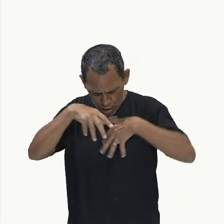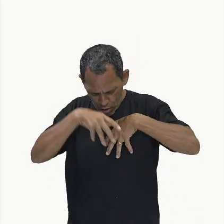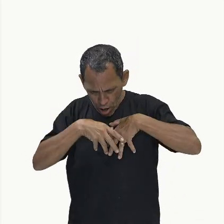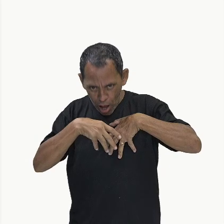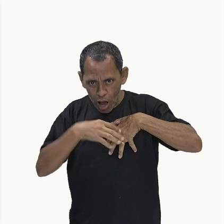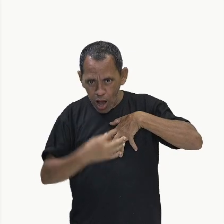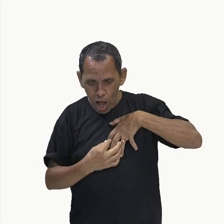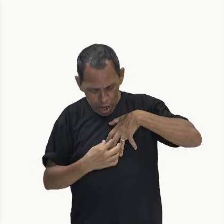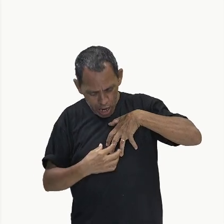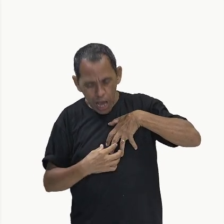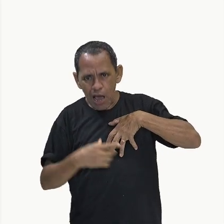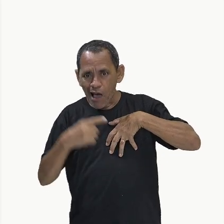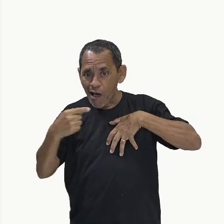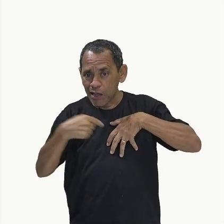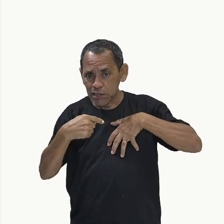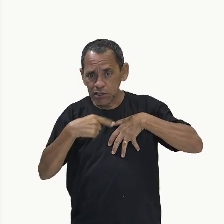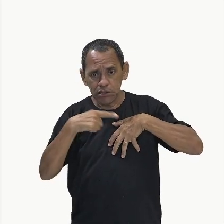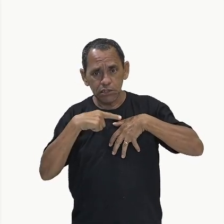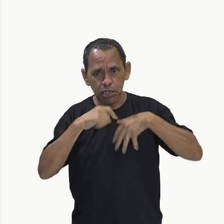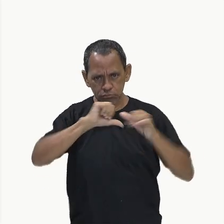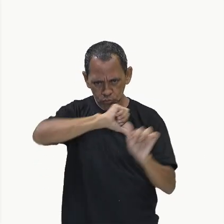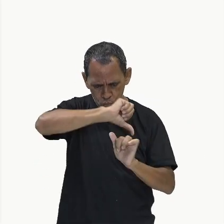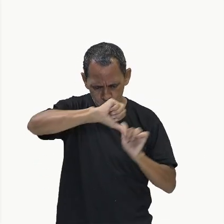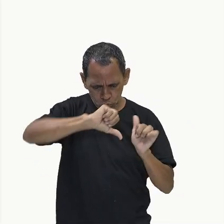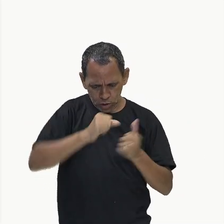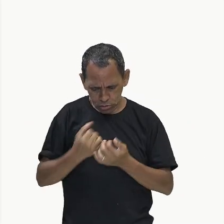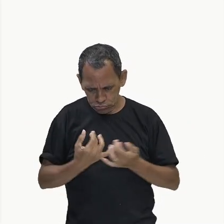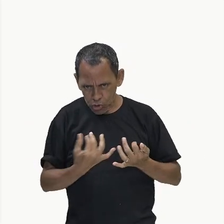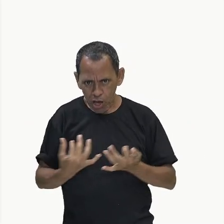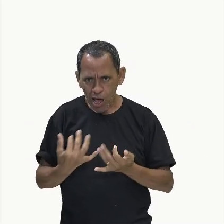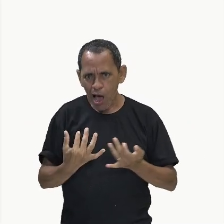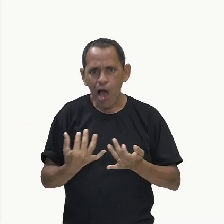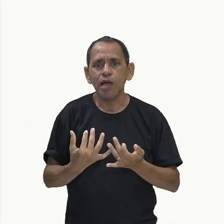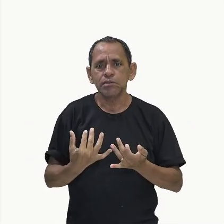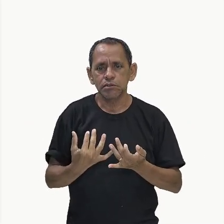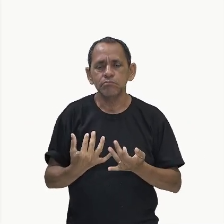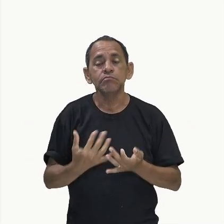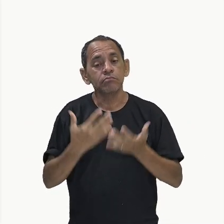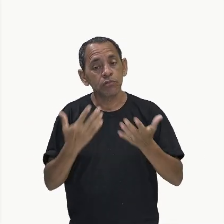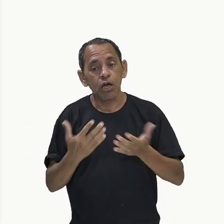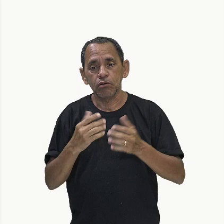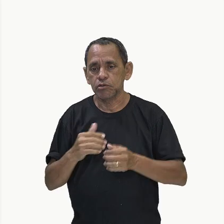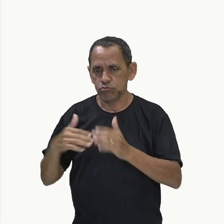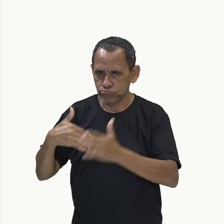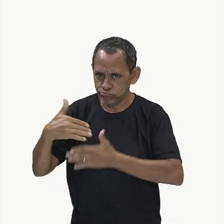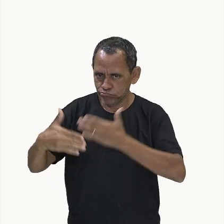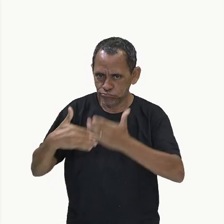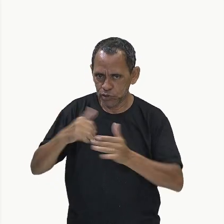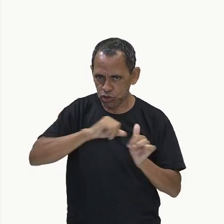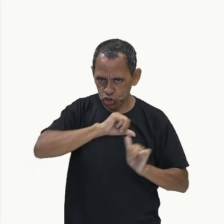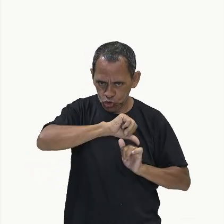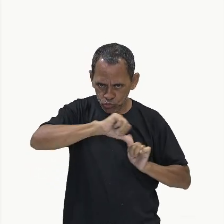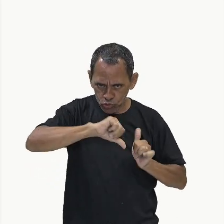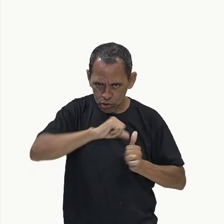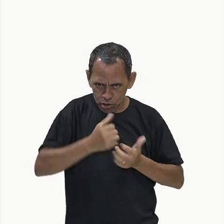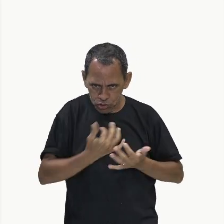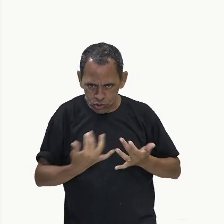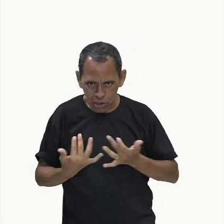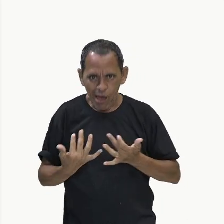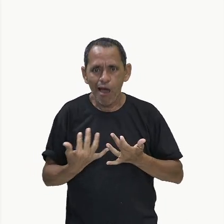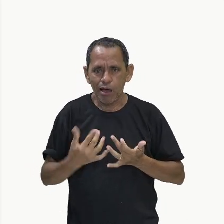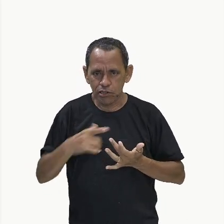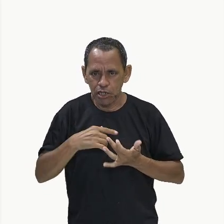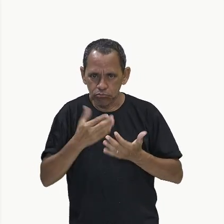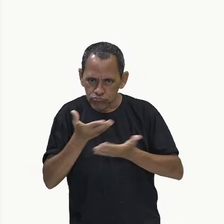trocas gasosas. Então, neste processo de trocas gasosas, nós já temos aí uma